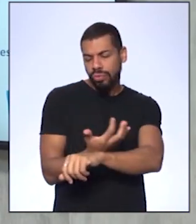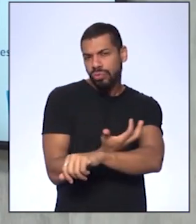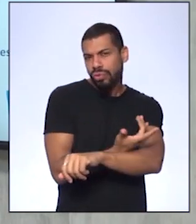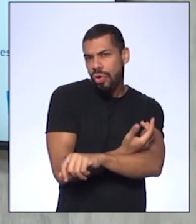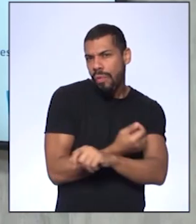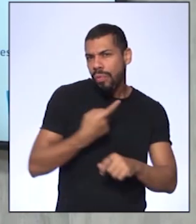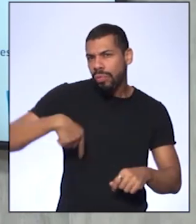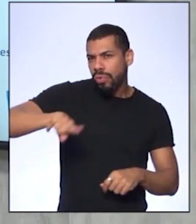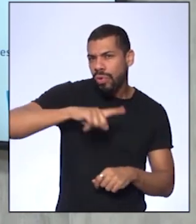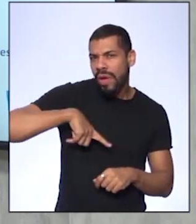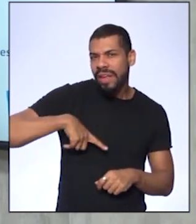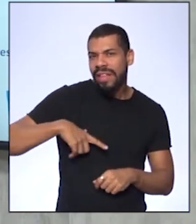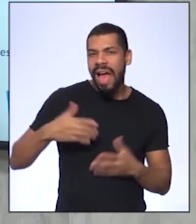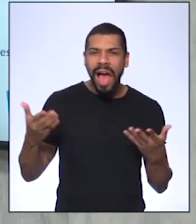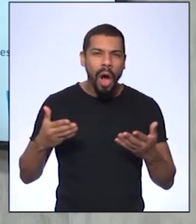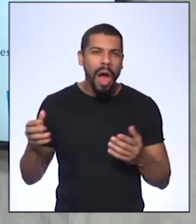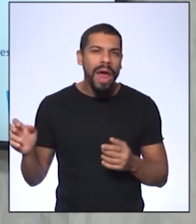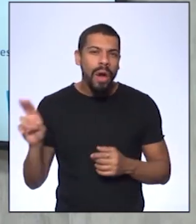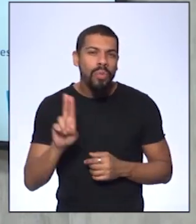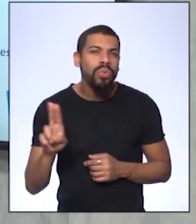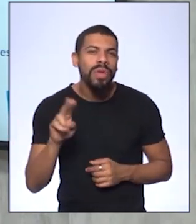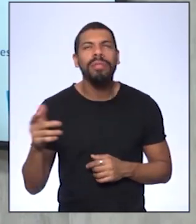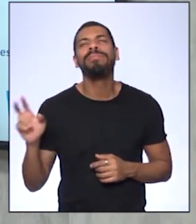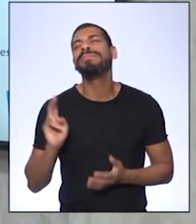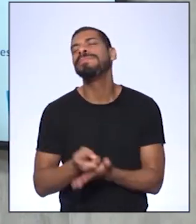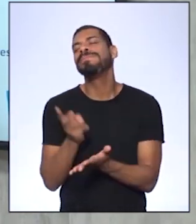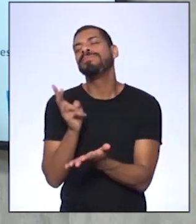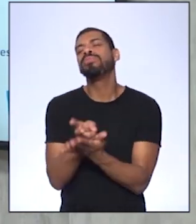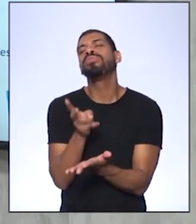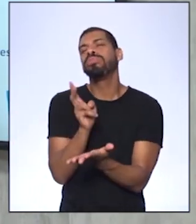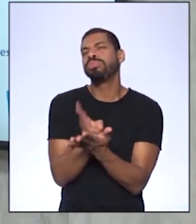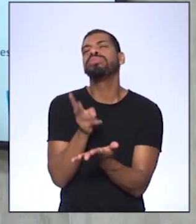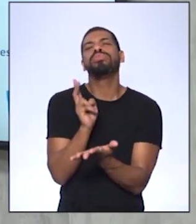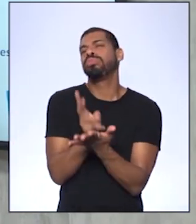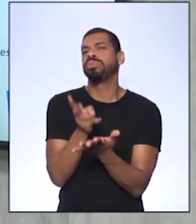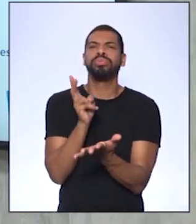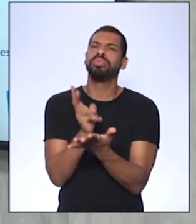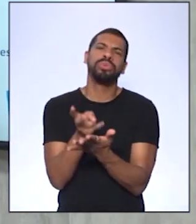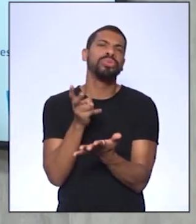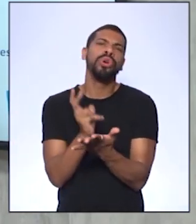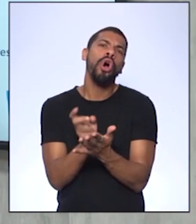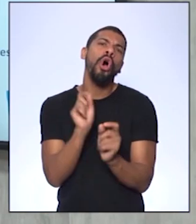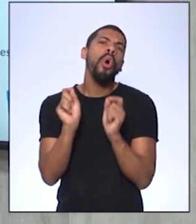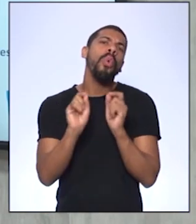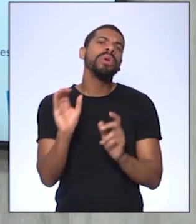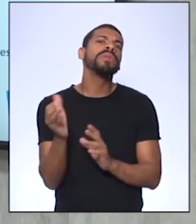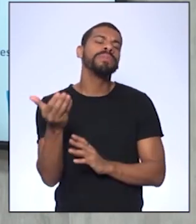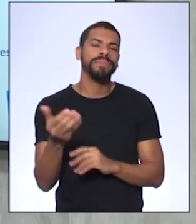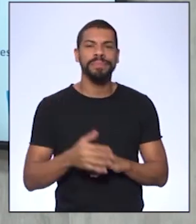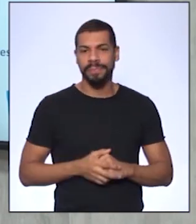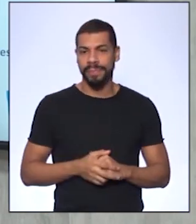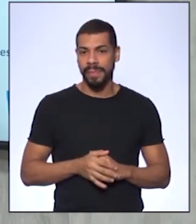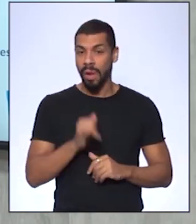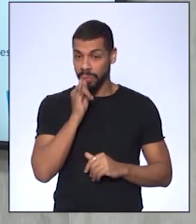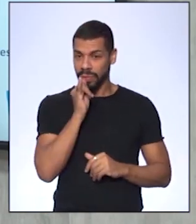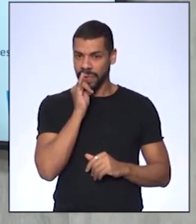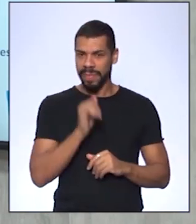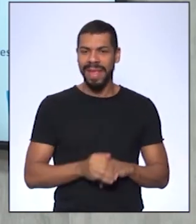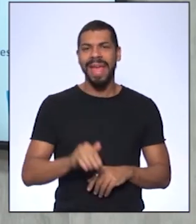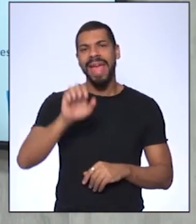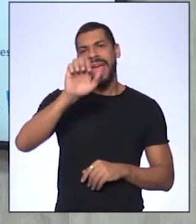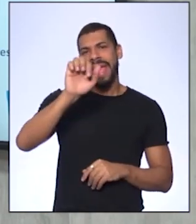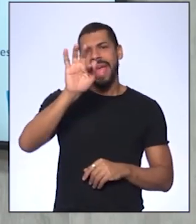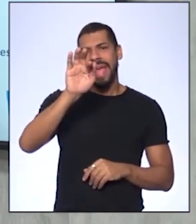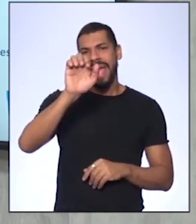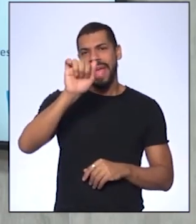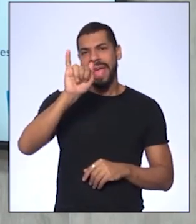o que hoje está muito na moda, presta atenção, efeito modalizador. O que é o efeito modalizador? É quando eu percebo, por exemplo,